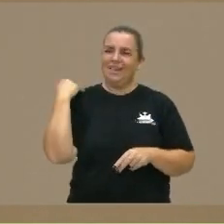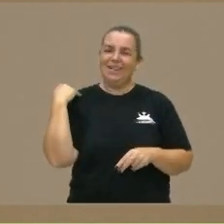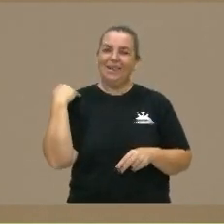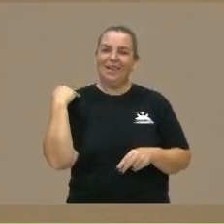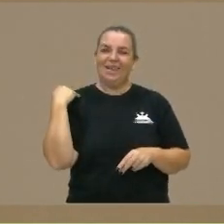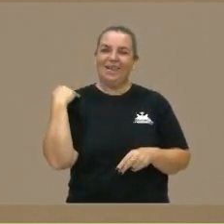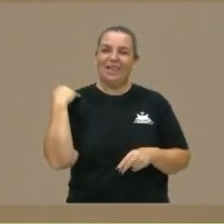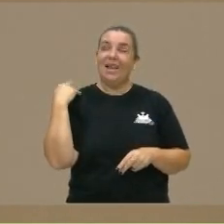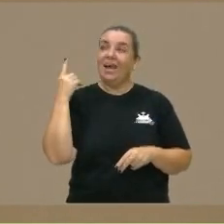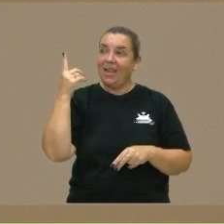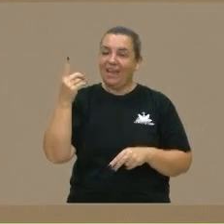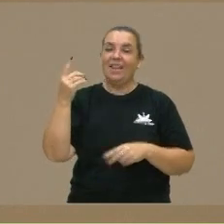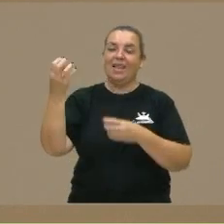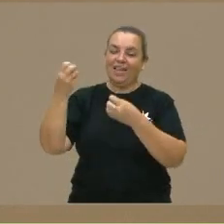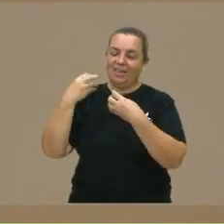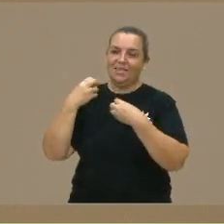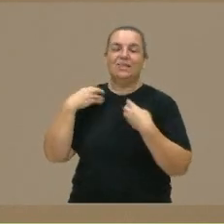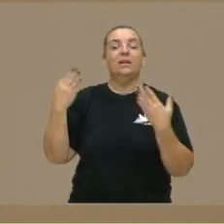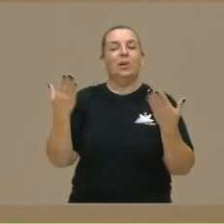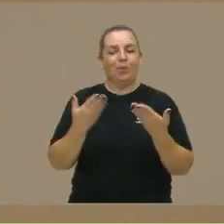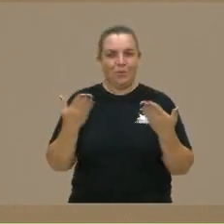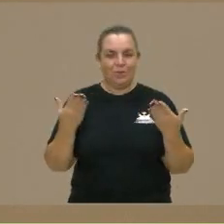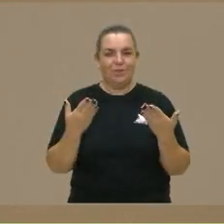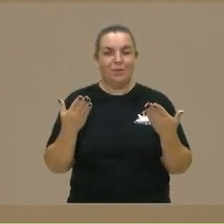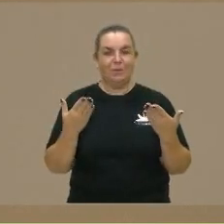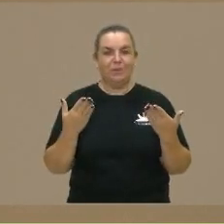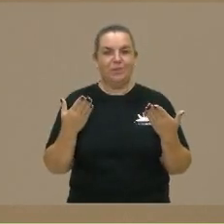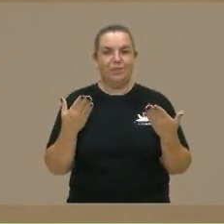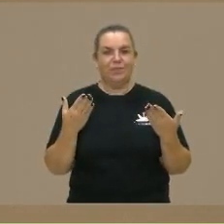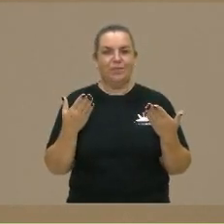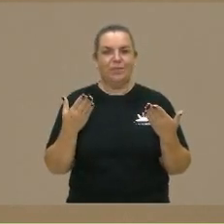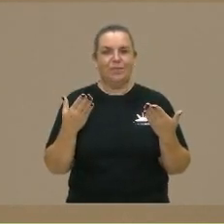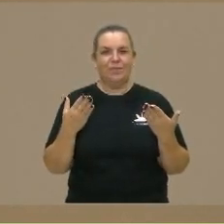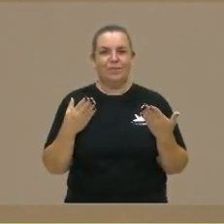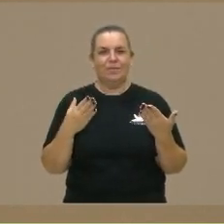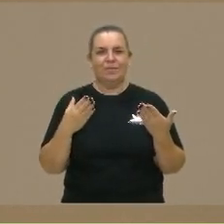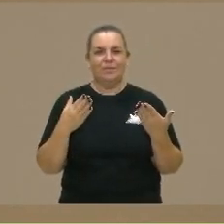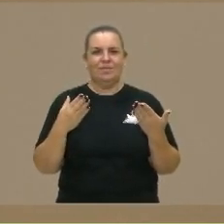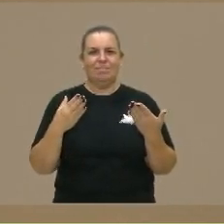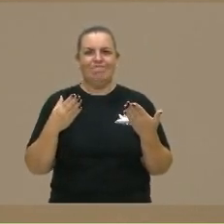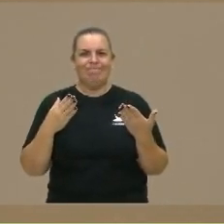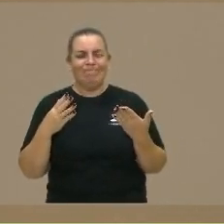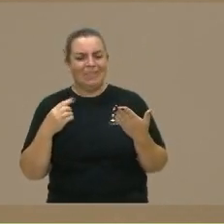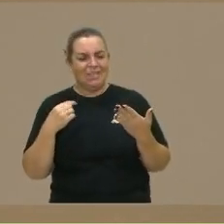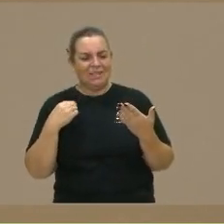Maria nos ensina hoje a lidarmos com as nossas dores,